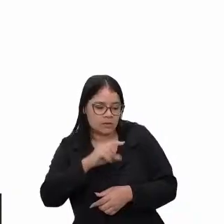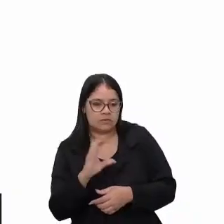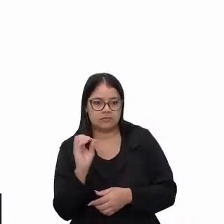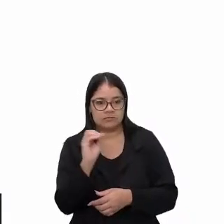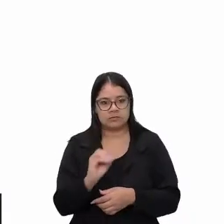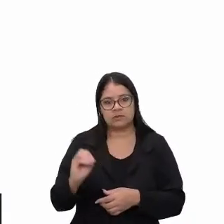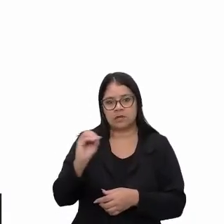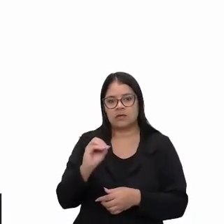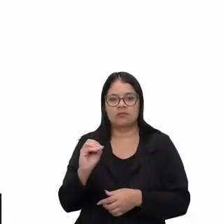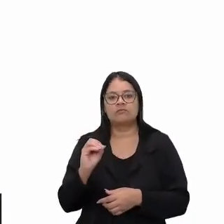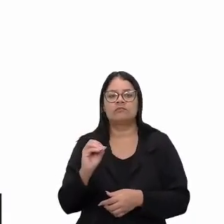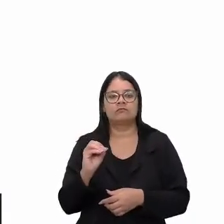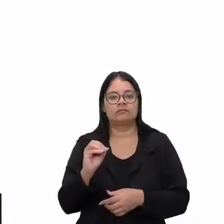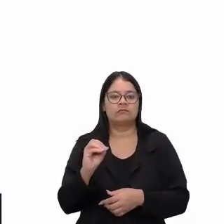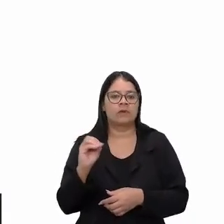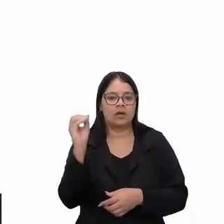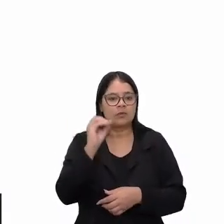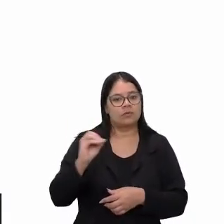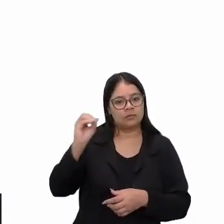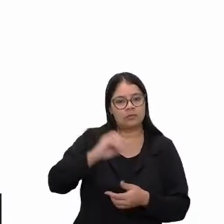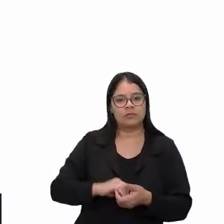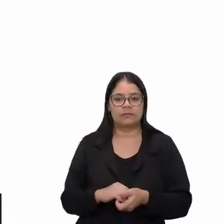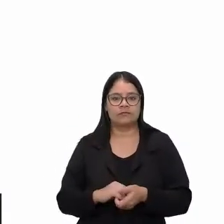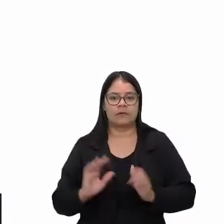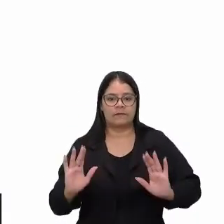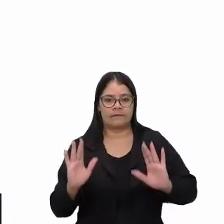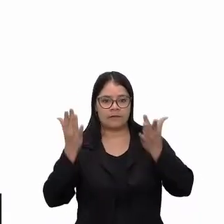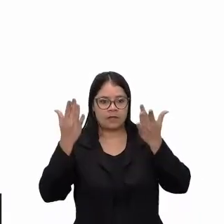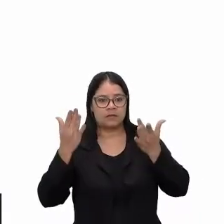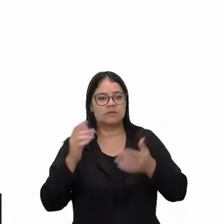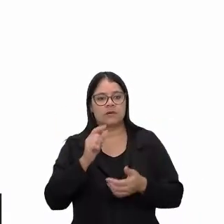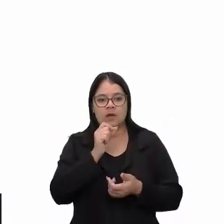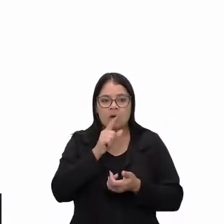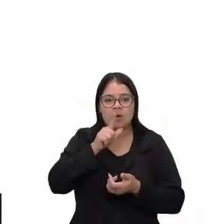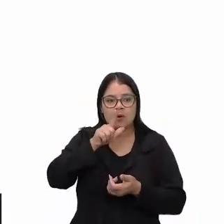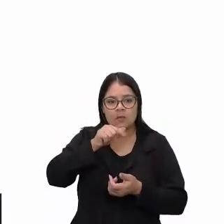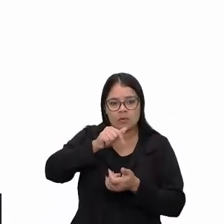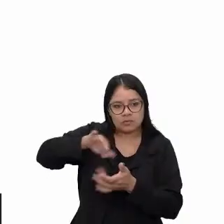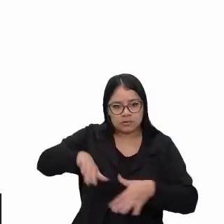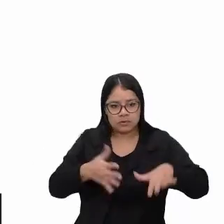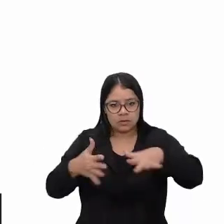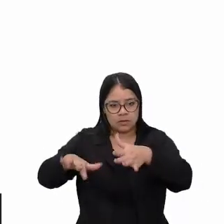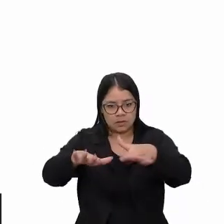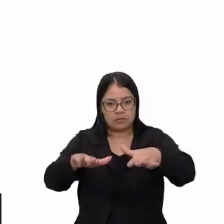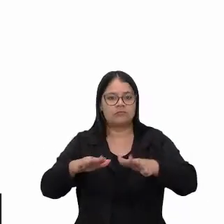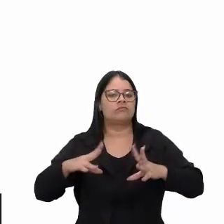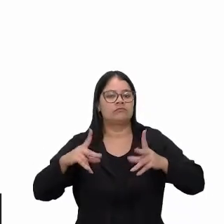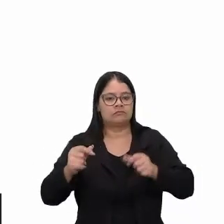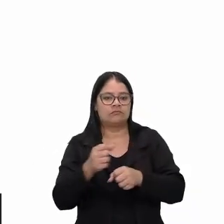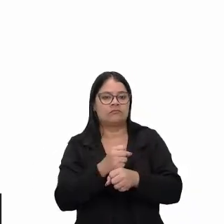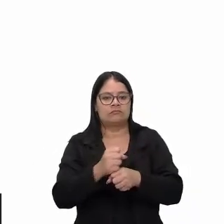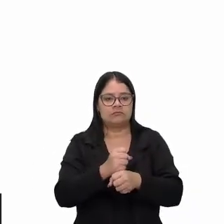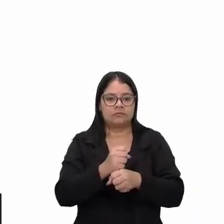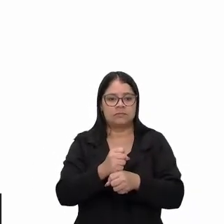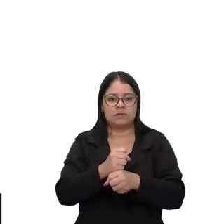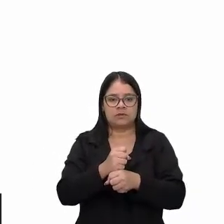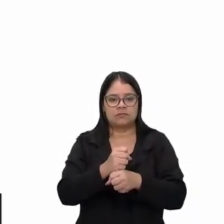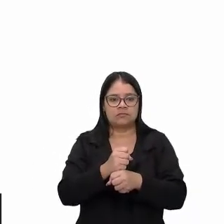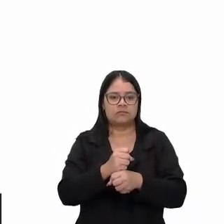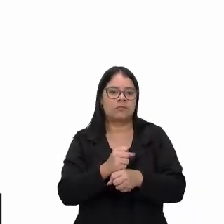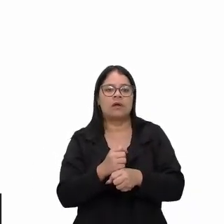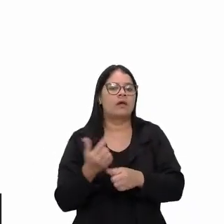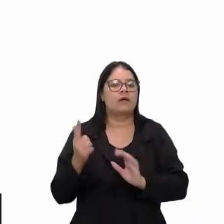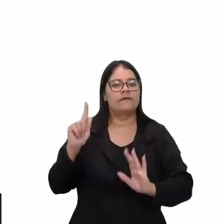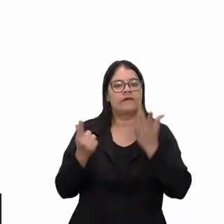estamos na nossa 9ª edição. O Festival Oceano, que acontece todos os anos em fevereiro. O próximo agora vai ser